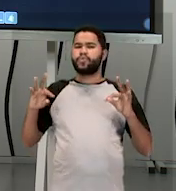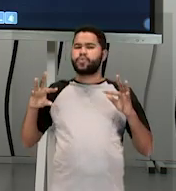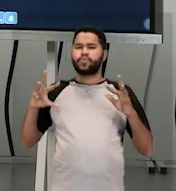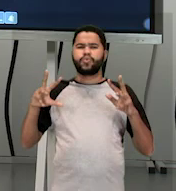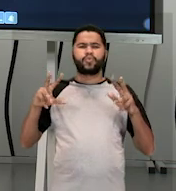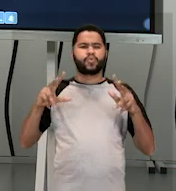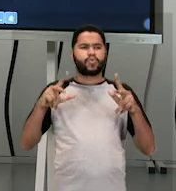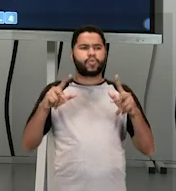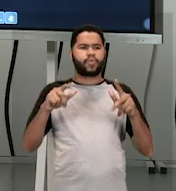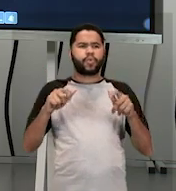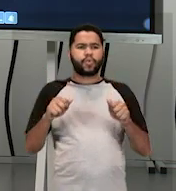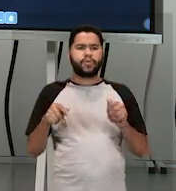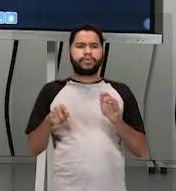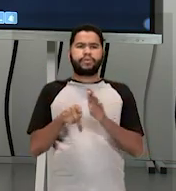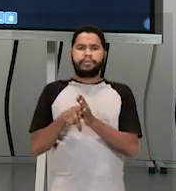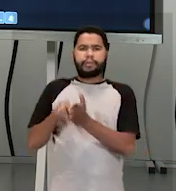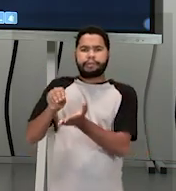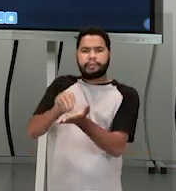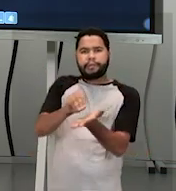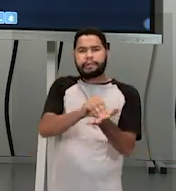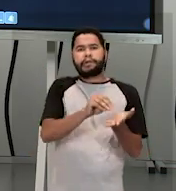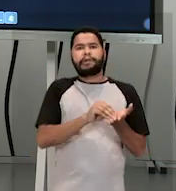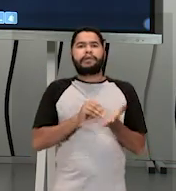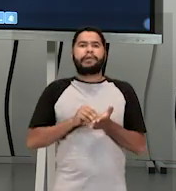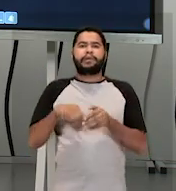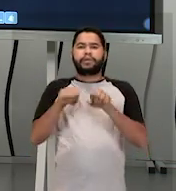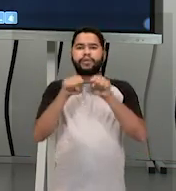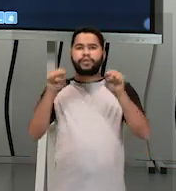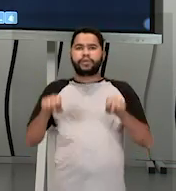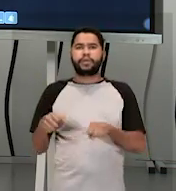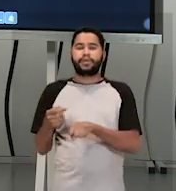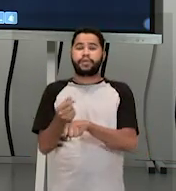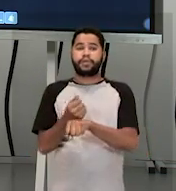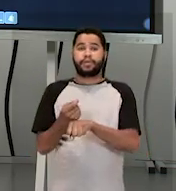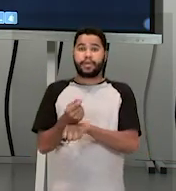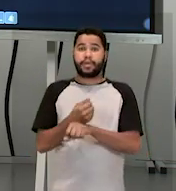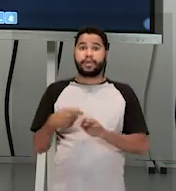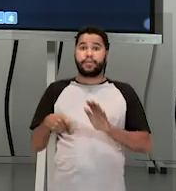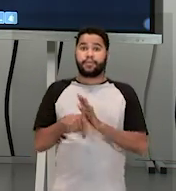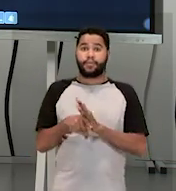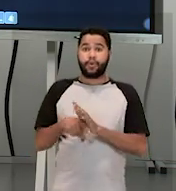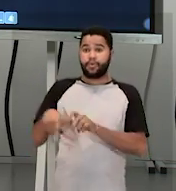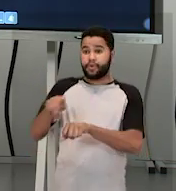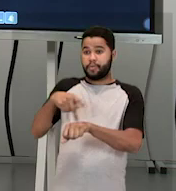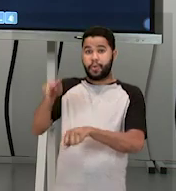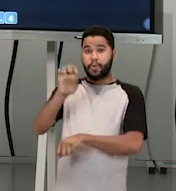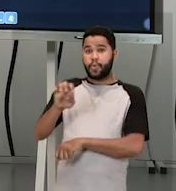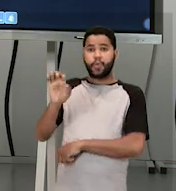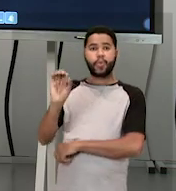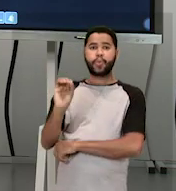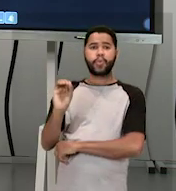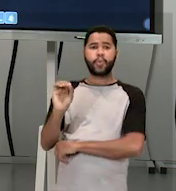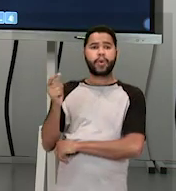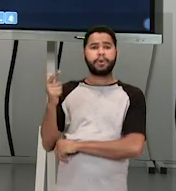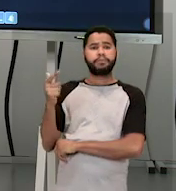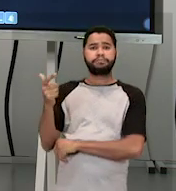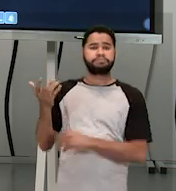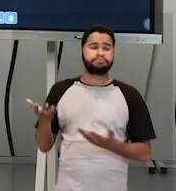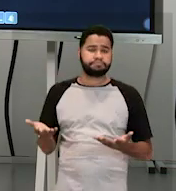as deficiências do sistema capitalista. E para as nações europeias não houve isso. Para as